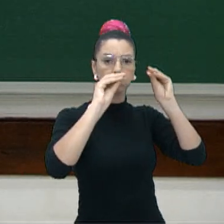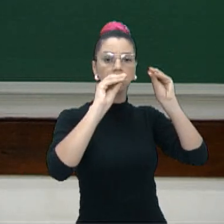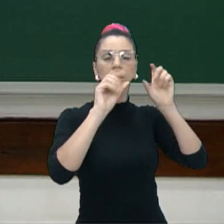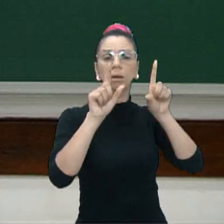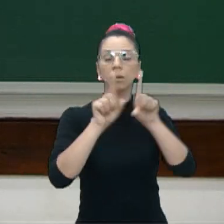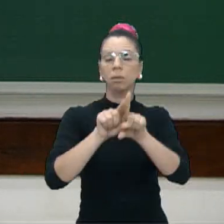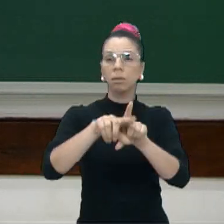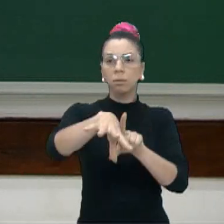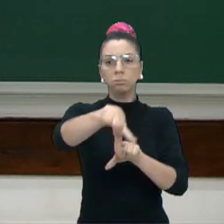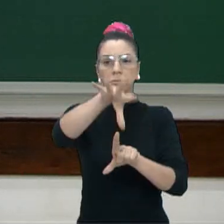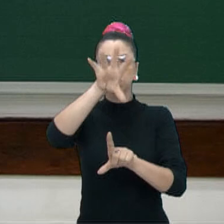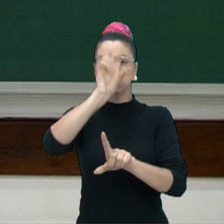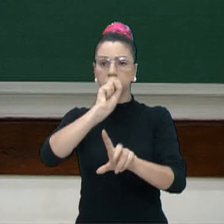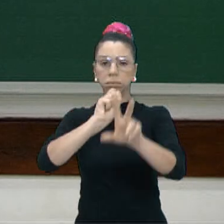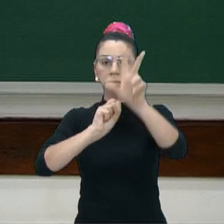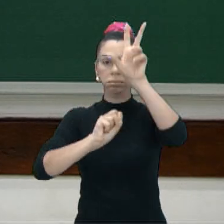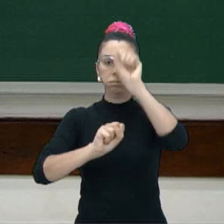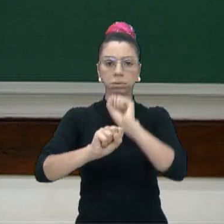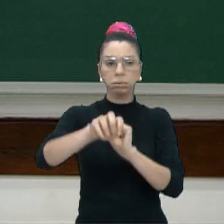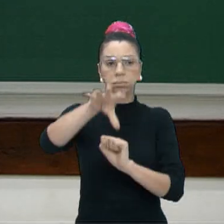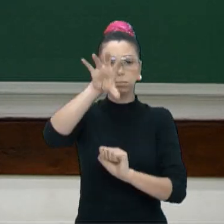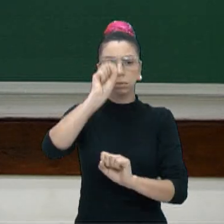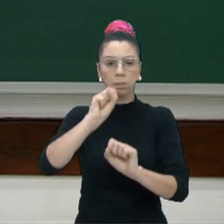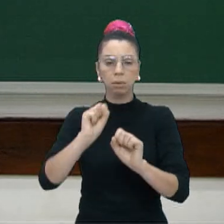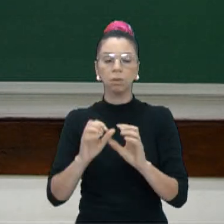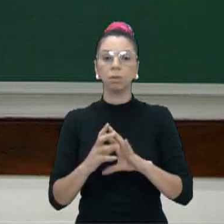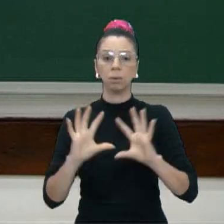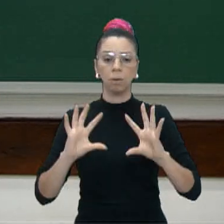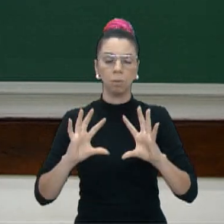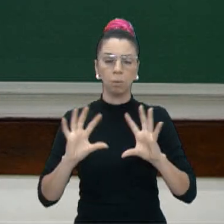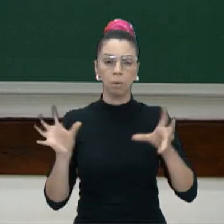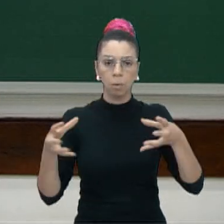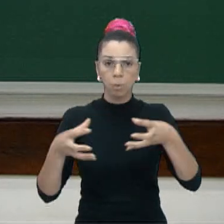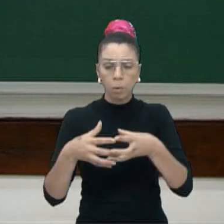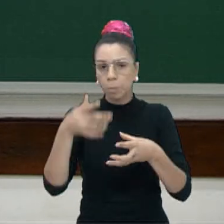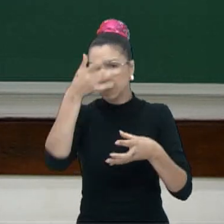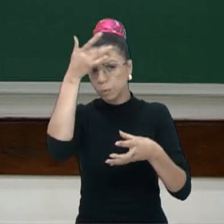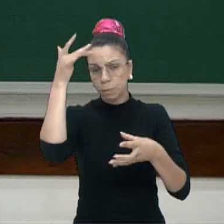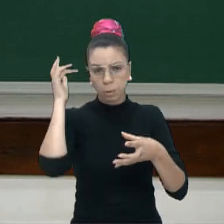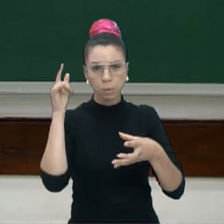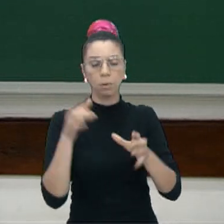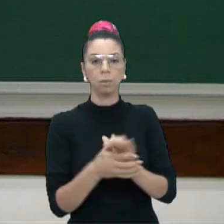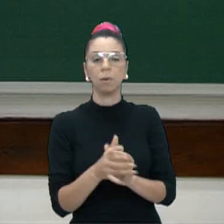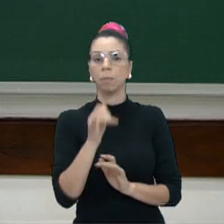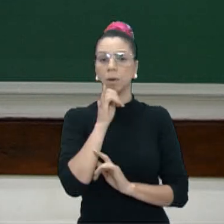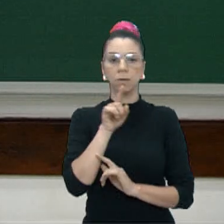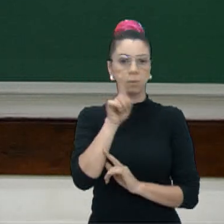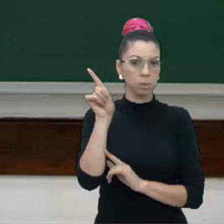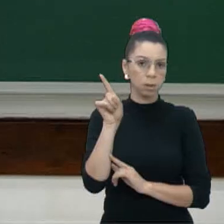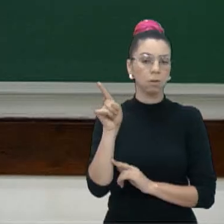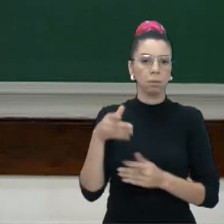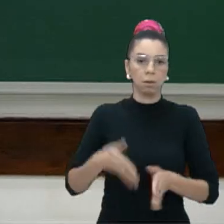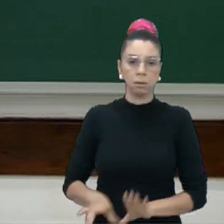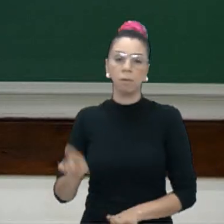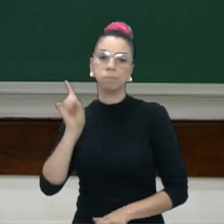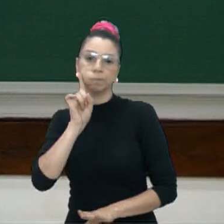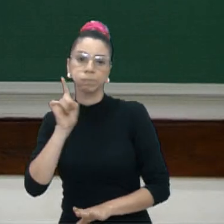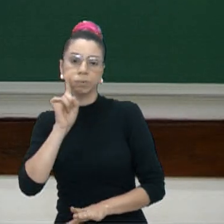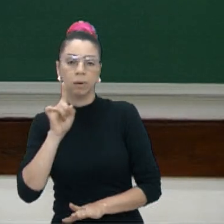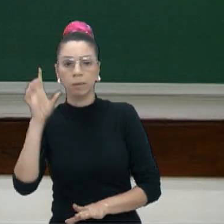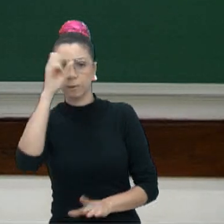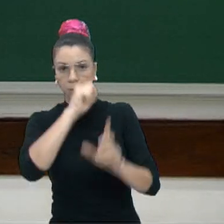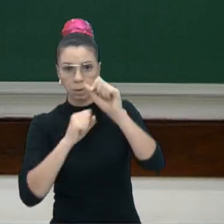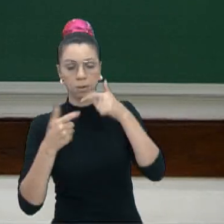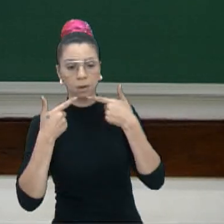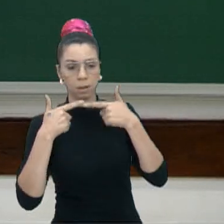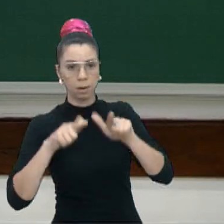dessas informações de linguagens aprendidas que vêm do grupo de falantes que você nasce, ou seja, se você nascer nos Estados Unidos, você vai aprender inglês, se você nascer no